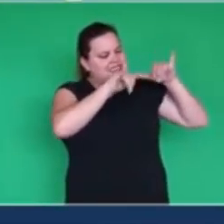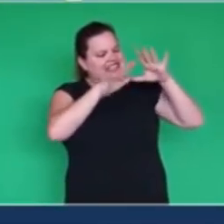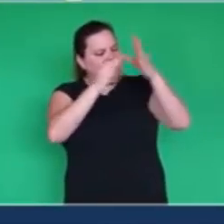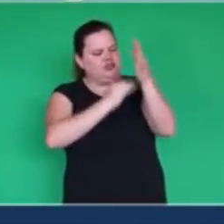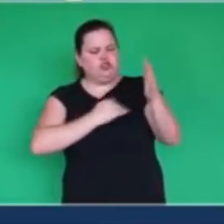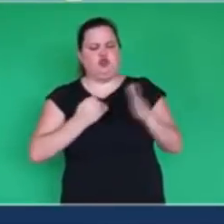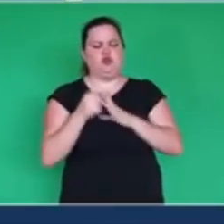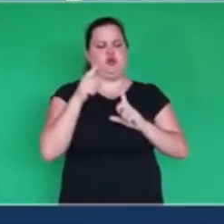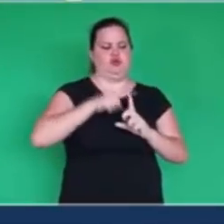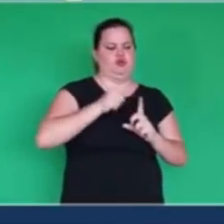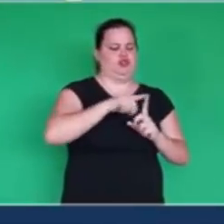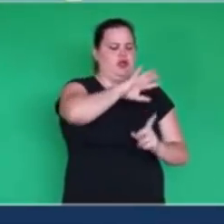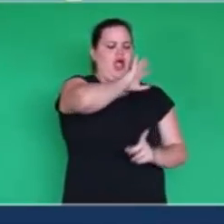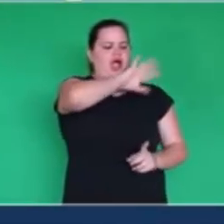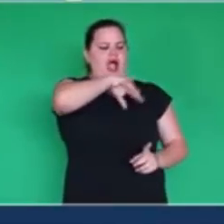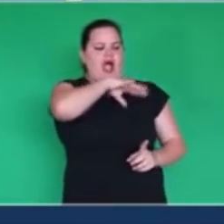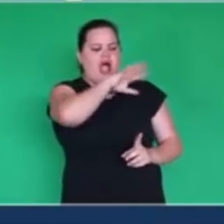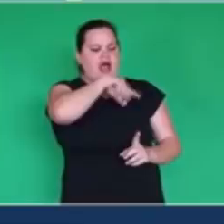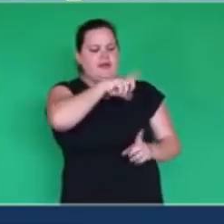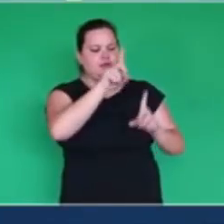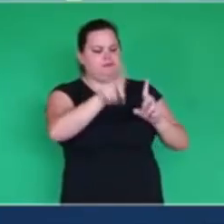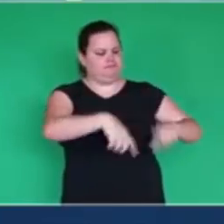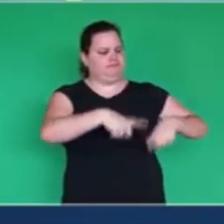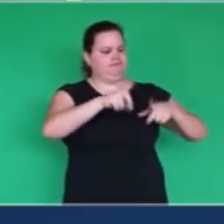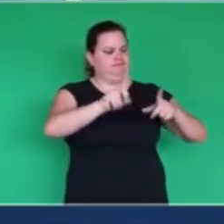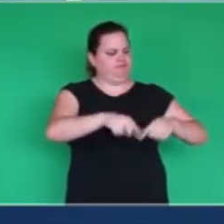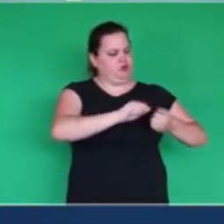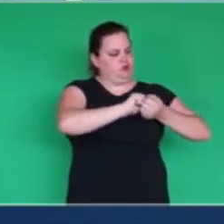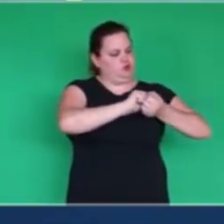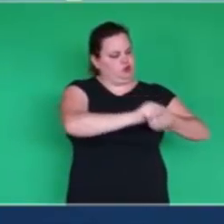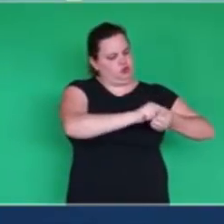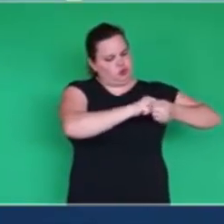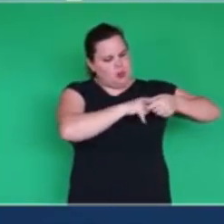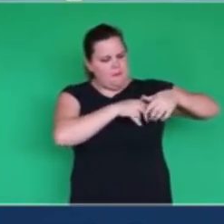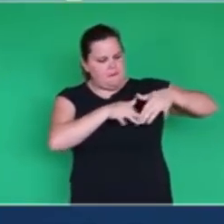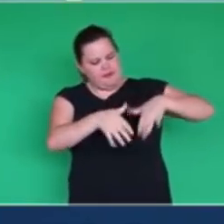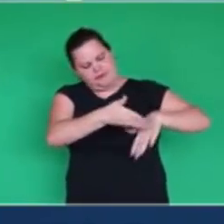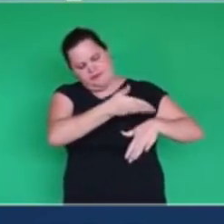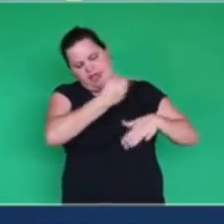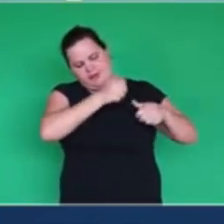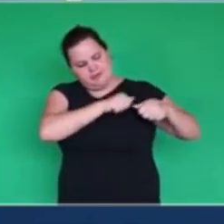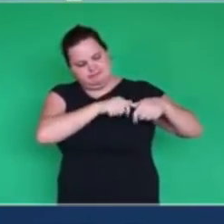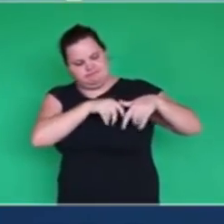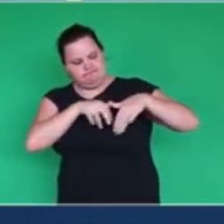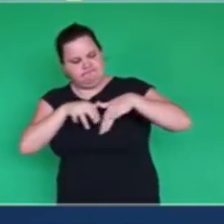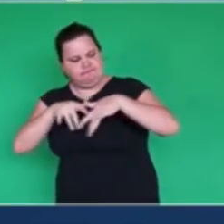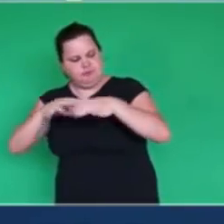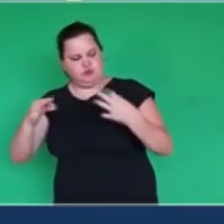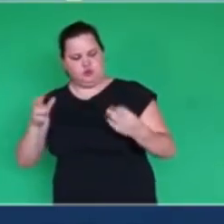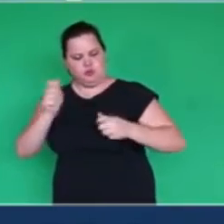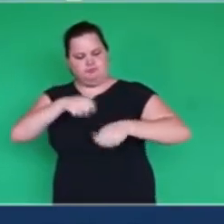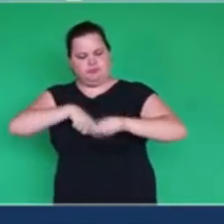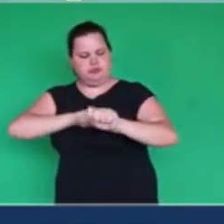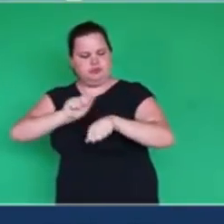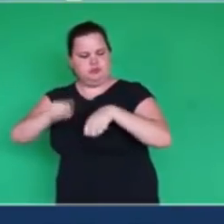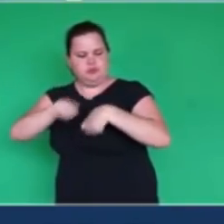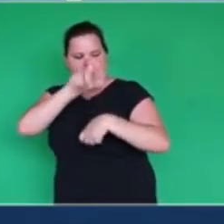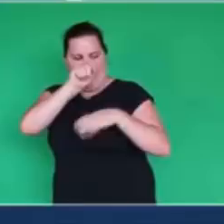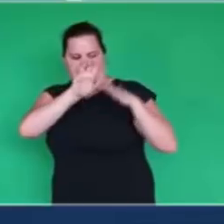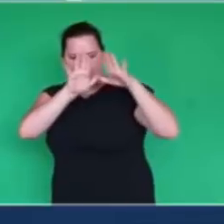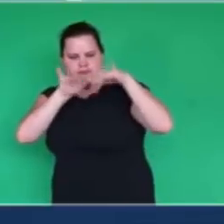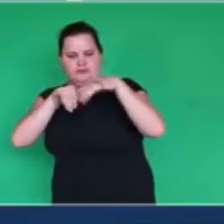a todos os animais do campo, ajuntai-vos e vinde, vinde de toda a parte para o